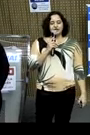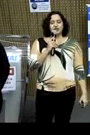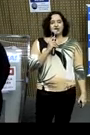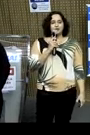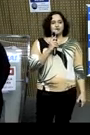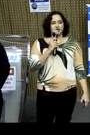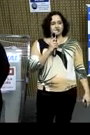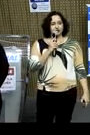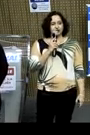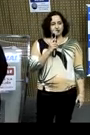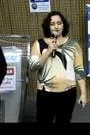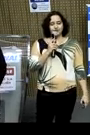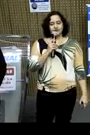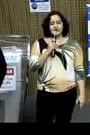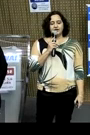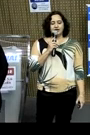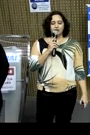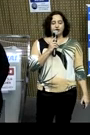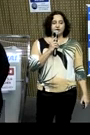Oferecemos teste rápido antígeno,